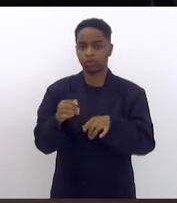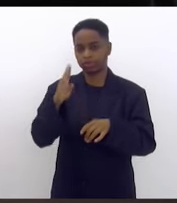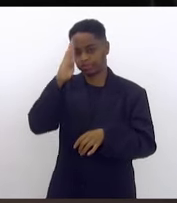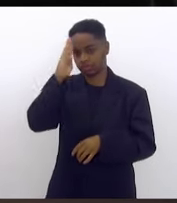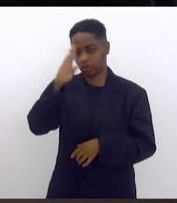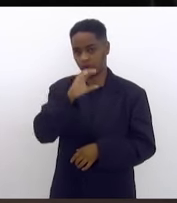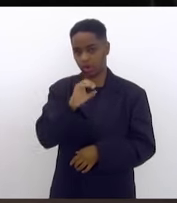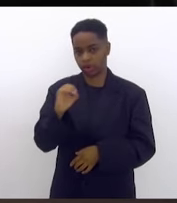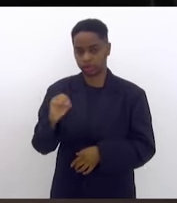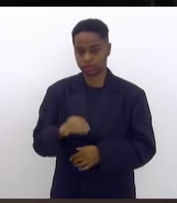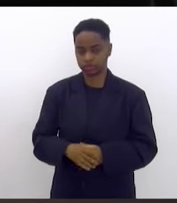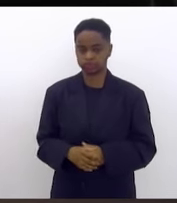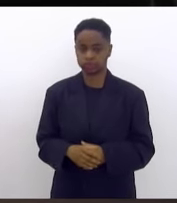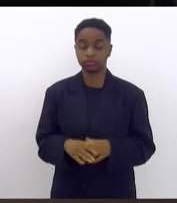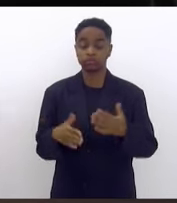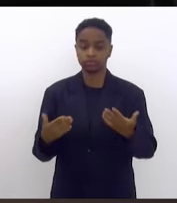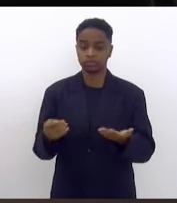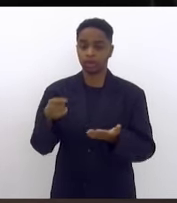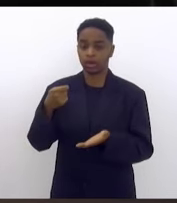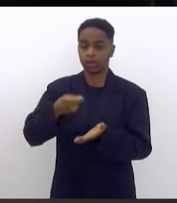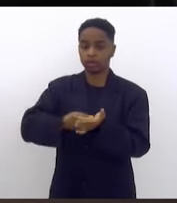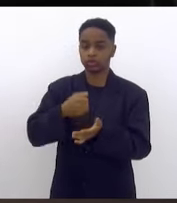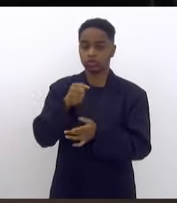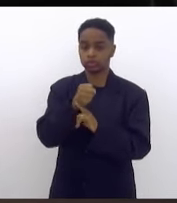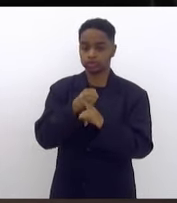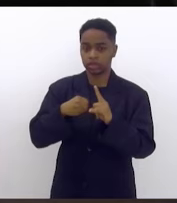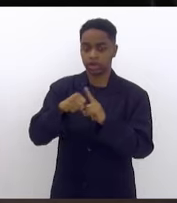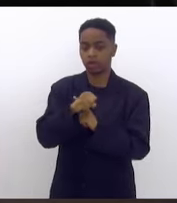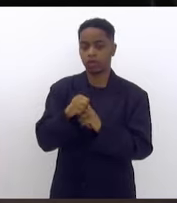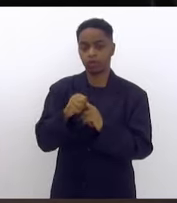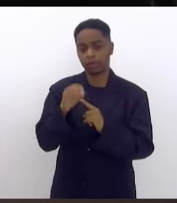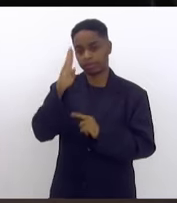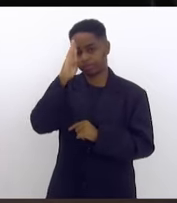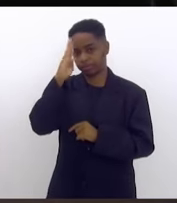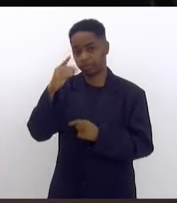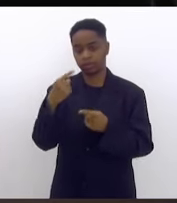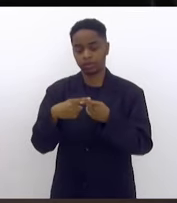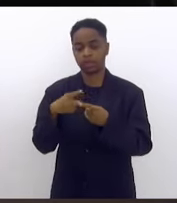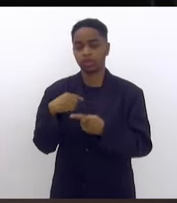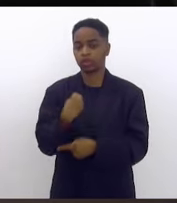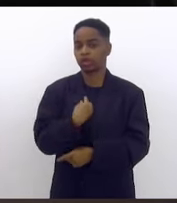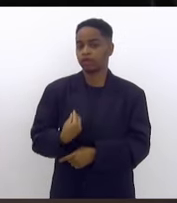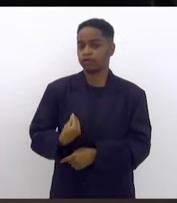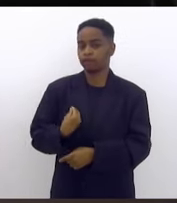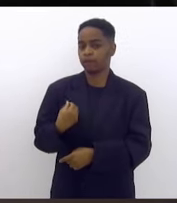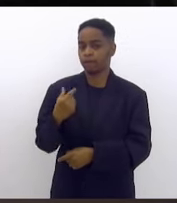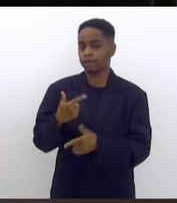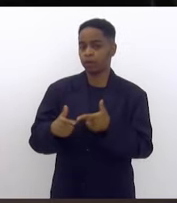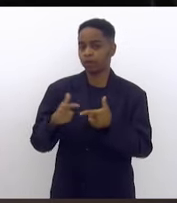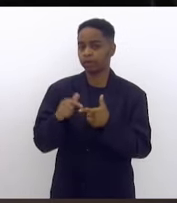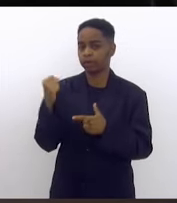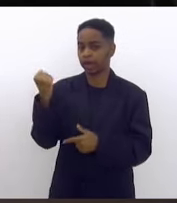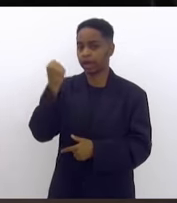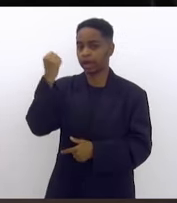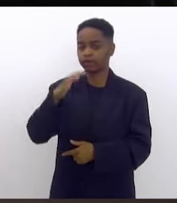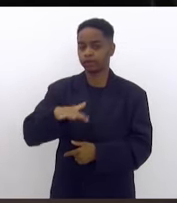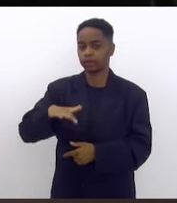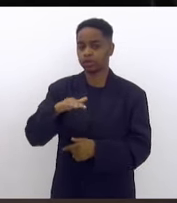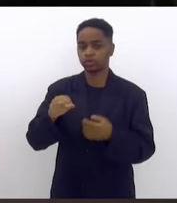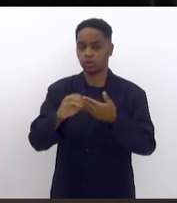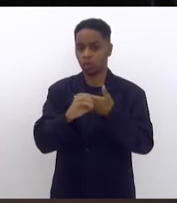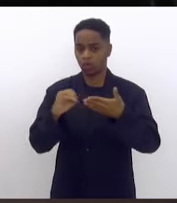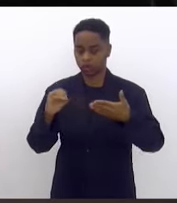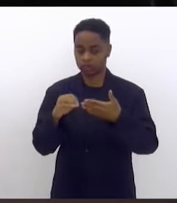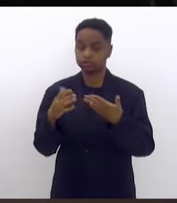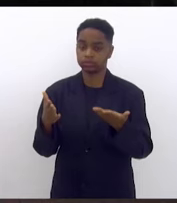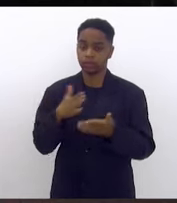Oeste. E a tarifa social, ela é fundamental. Nós estamos vivendo um grave problema na região da Zona Oeste. O que o meu amigo deputado falou aqui